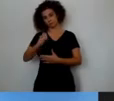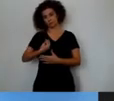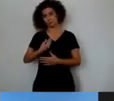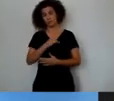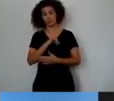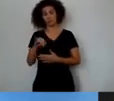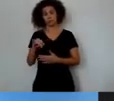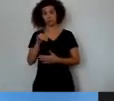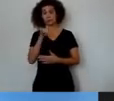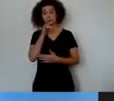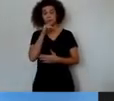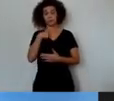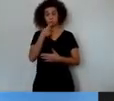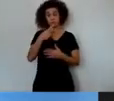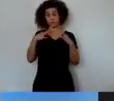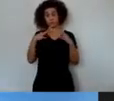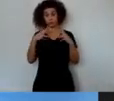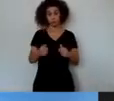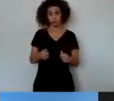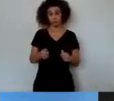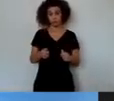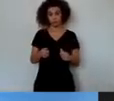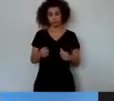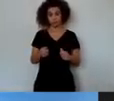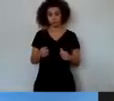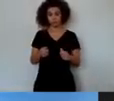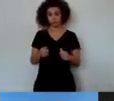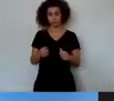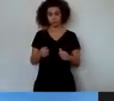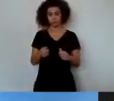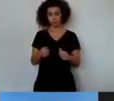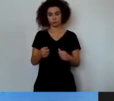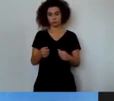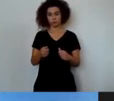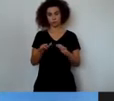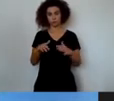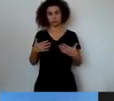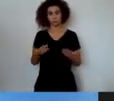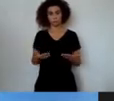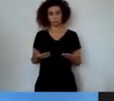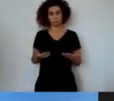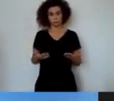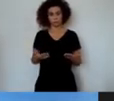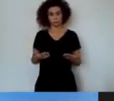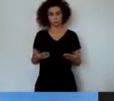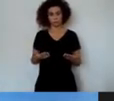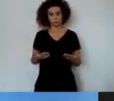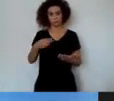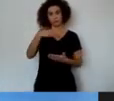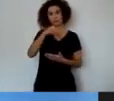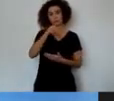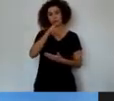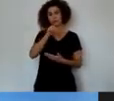grupos racializados todas essas questões, está aqui ficando só coisas boas. Né? Então, é essa ideia de humanidade, de moralidade,